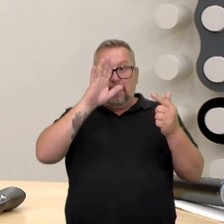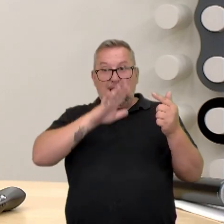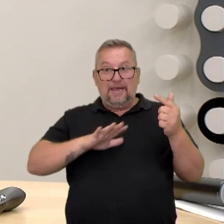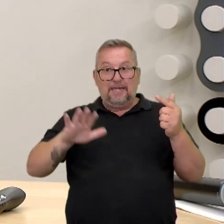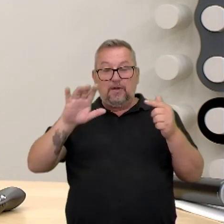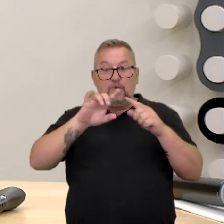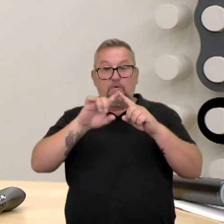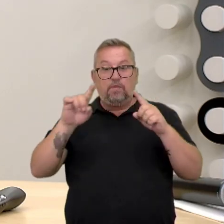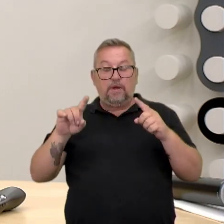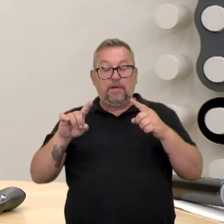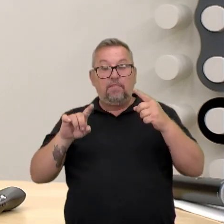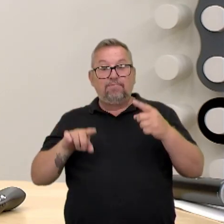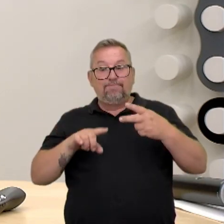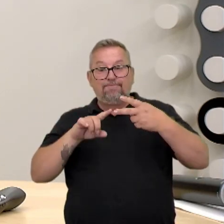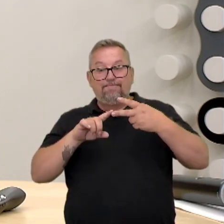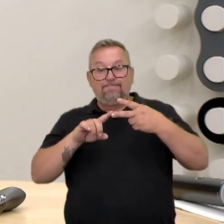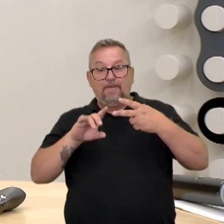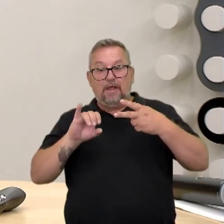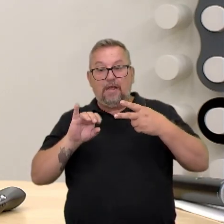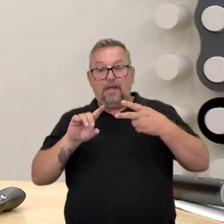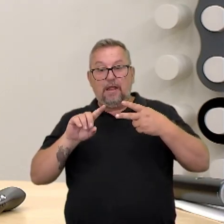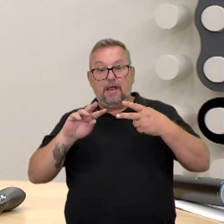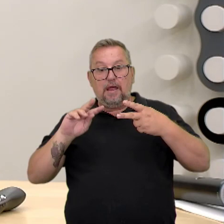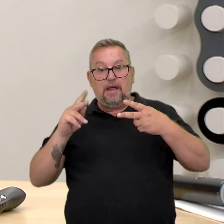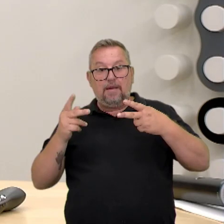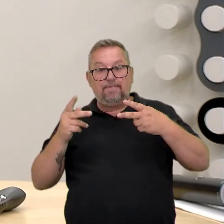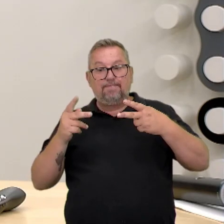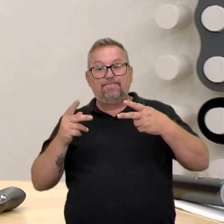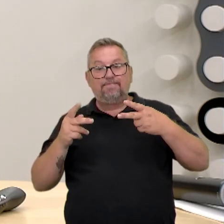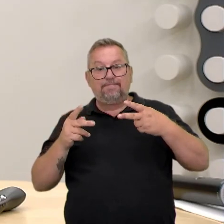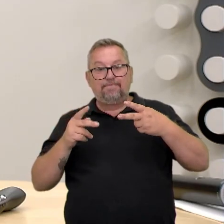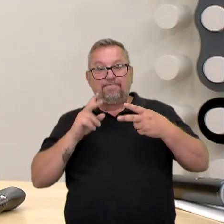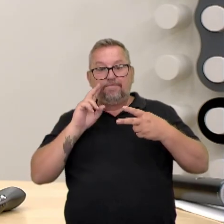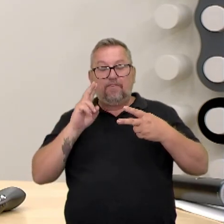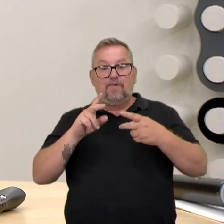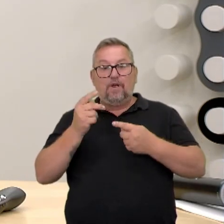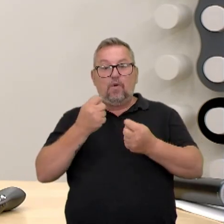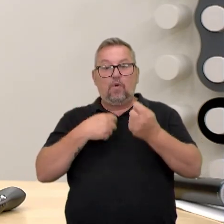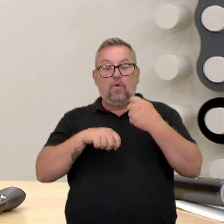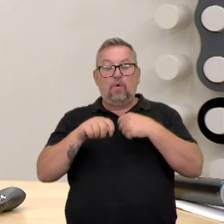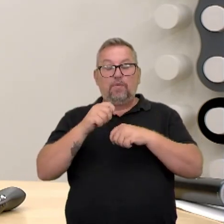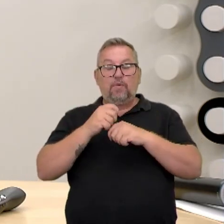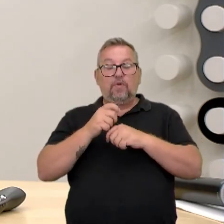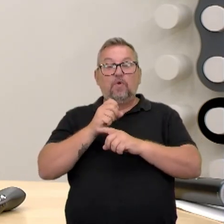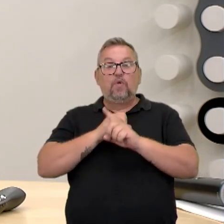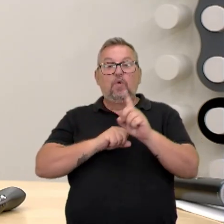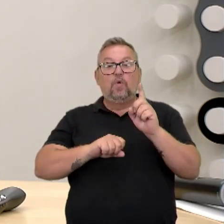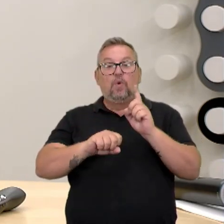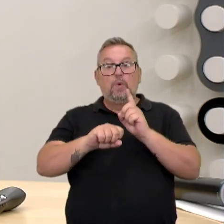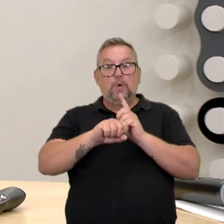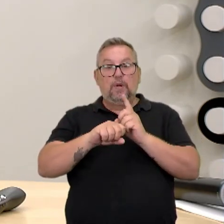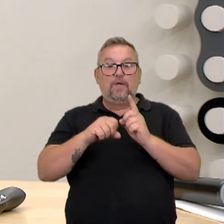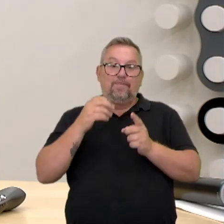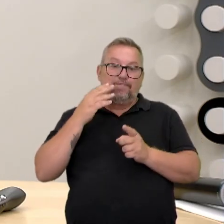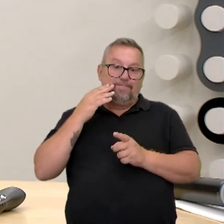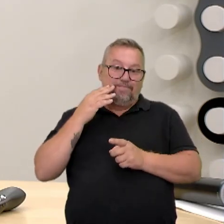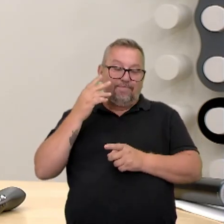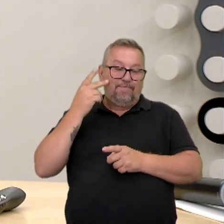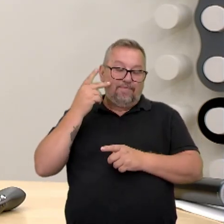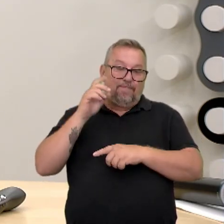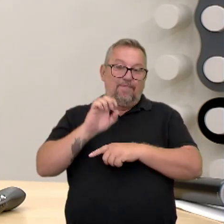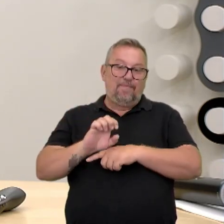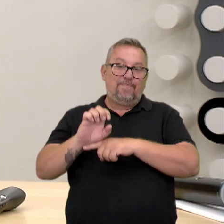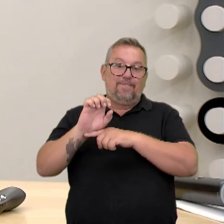em DH. Por quê? Porque o IDH pega aspectos econômicos e sociais. E alguns aspectos sociais a gente sabe que o estado de